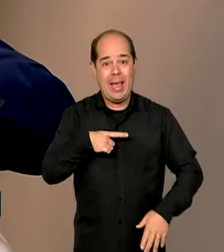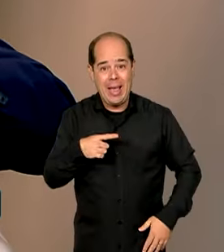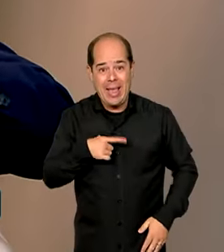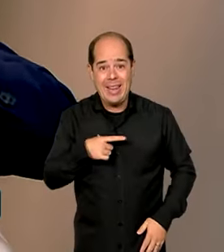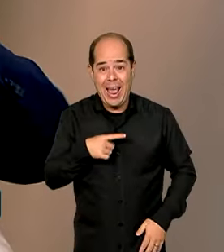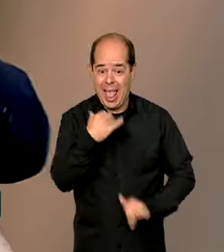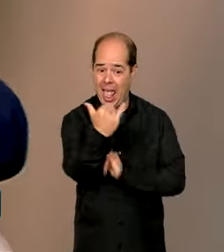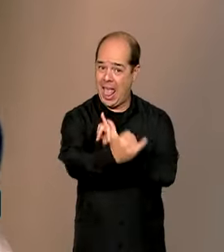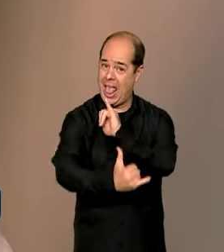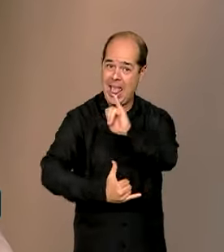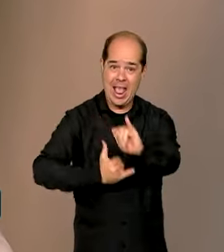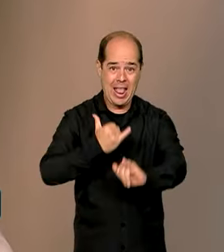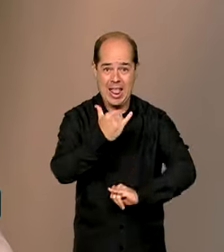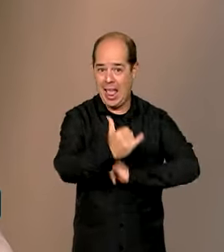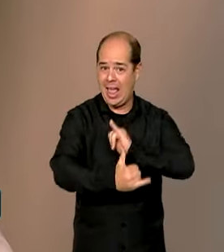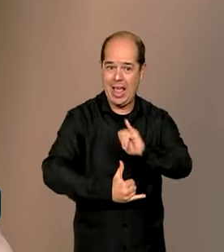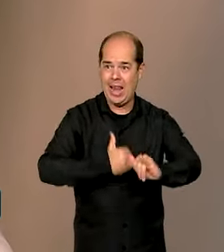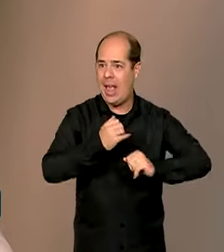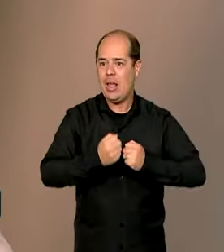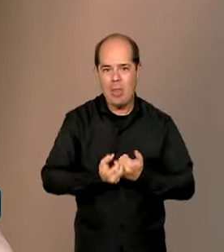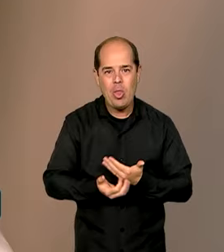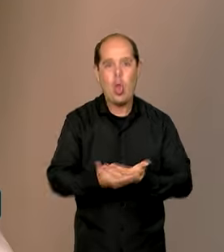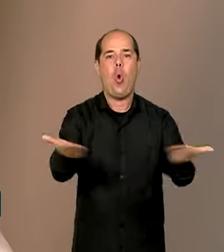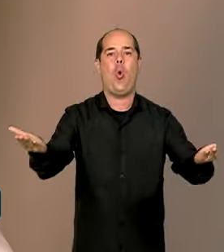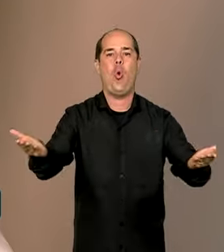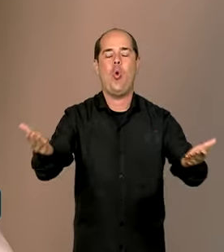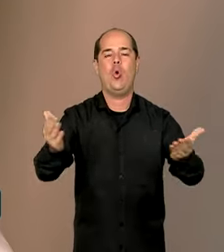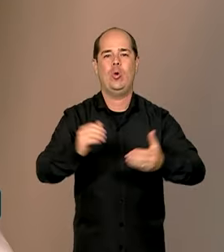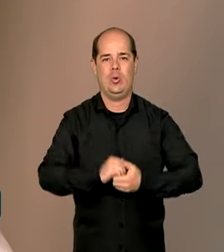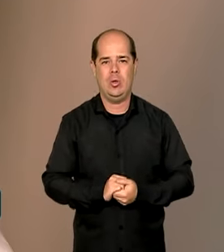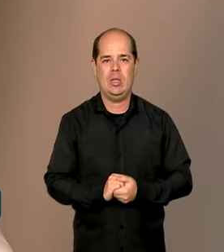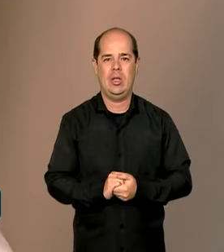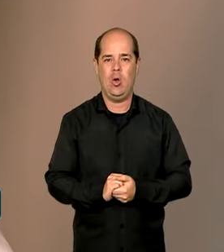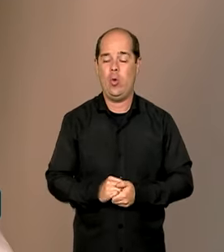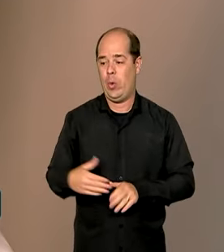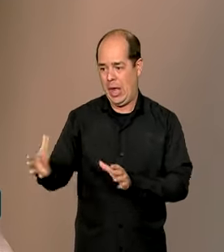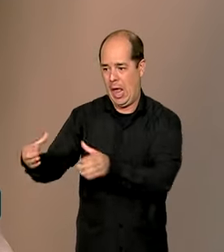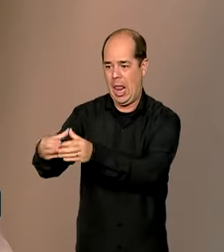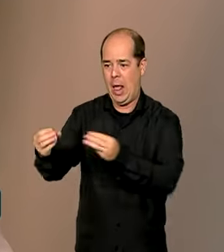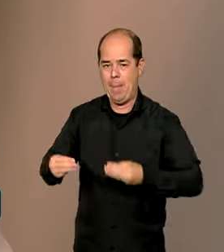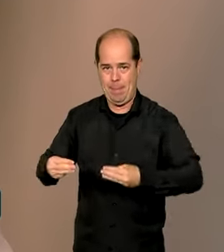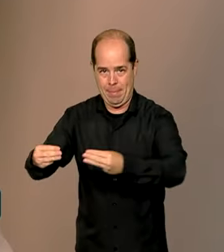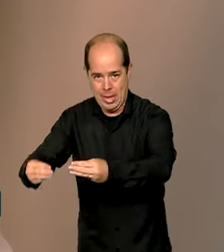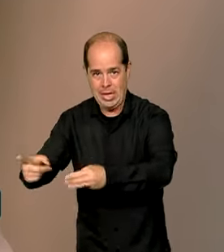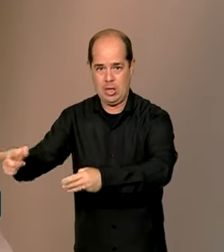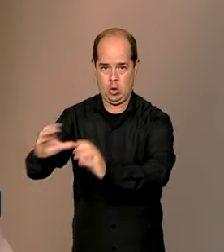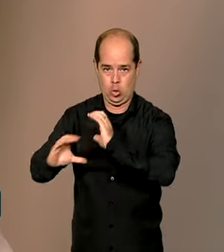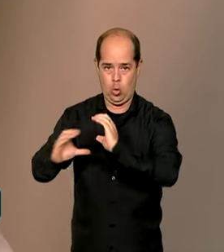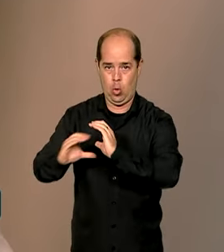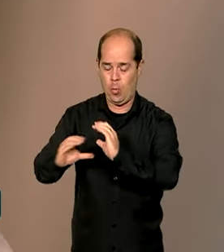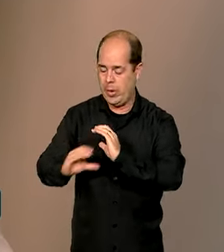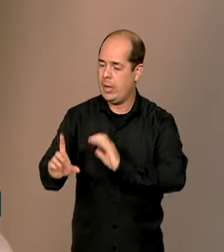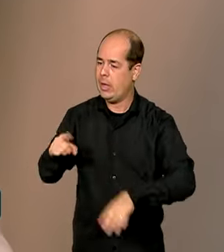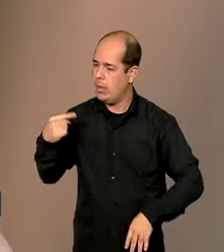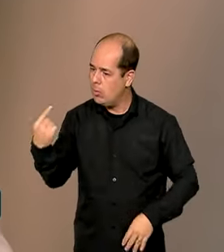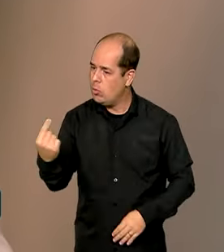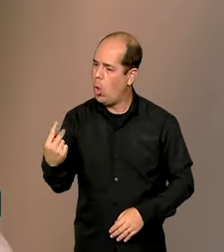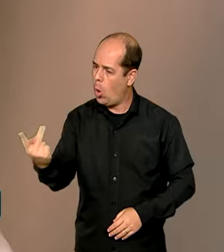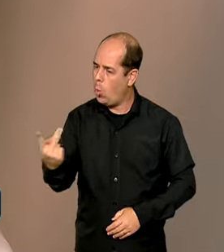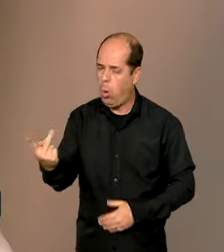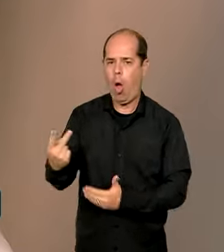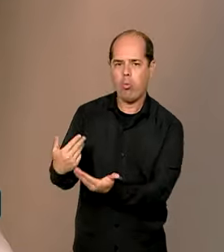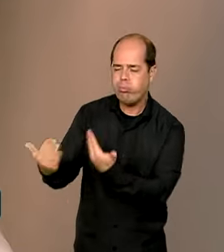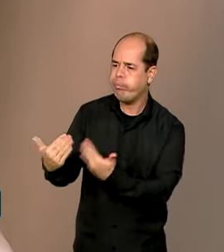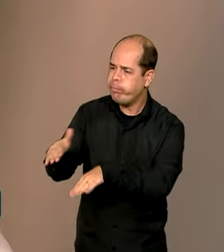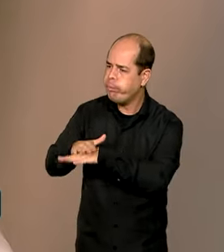Nós estamos trabalhando com o ministro Juscelino das Comunicações, 4 bilhões de investimentos para chegar